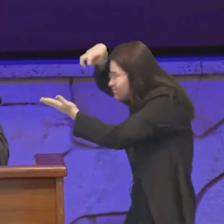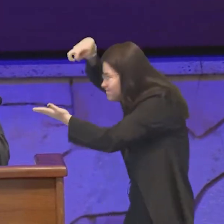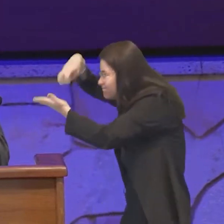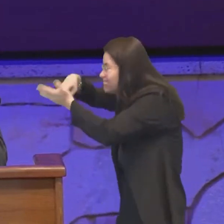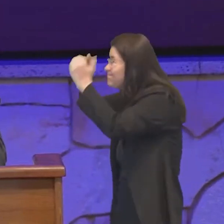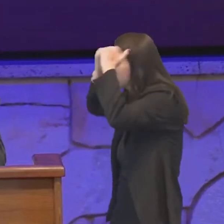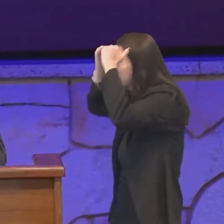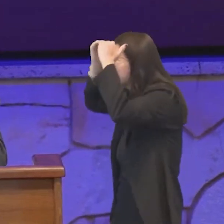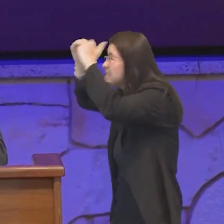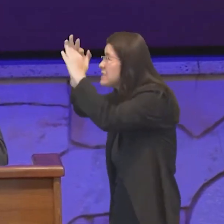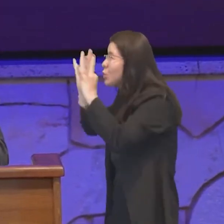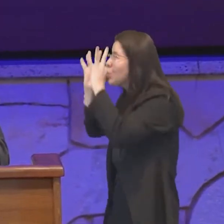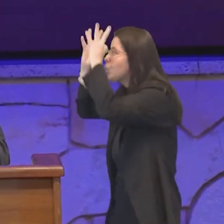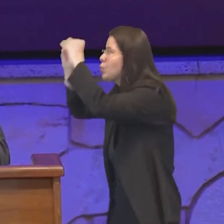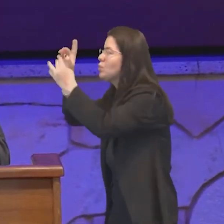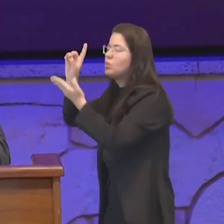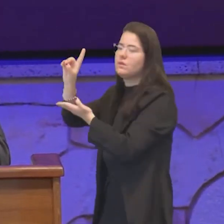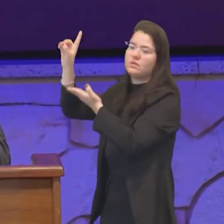extraordinário.